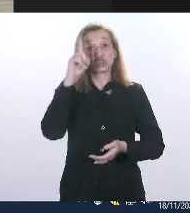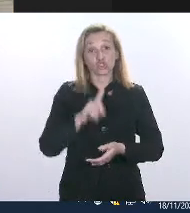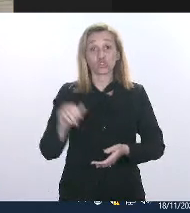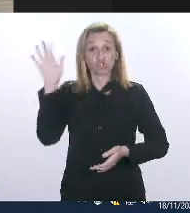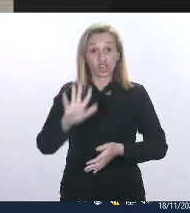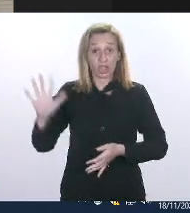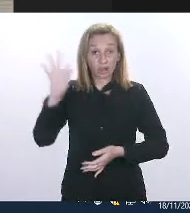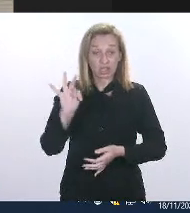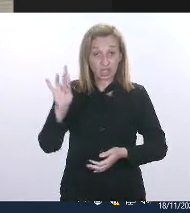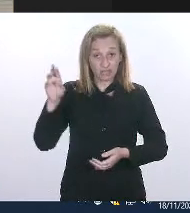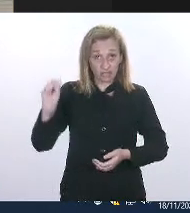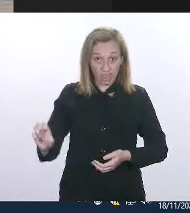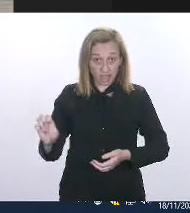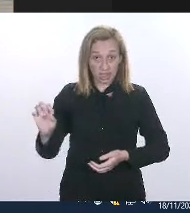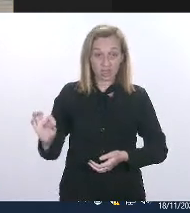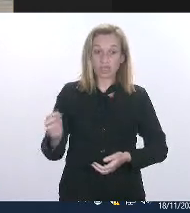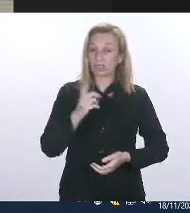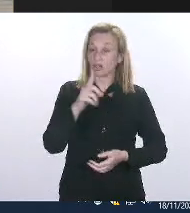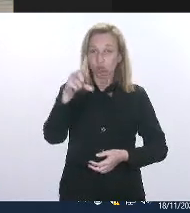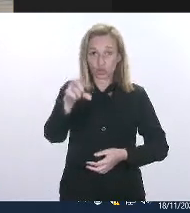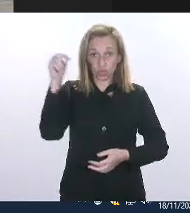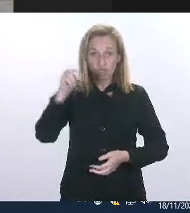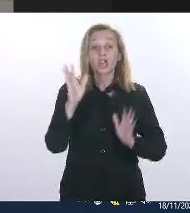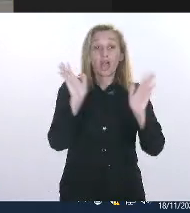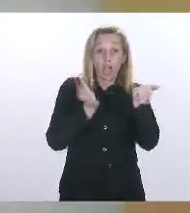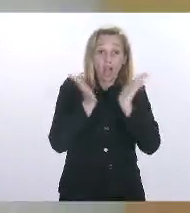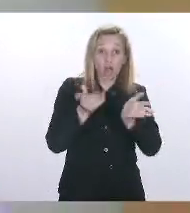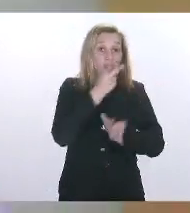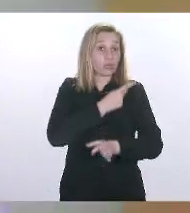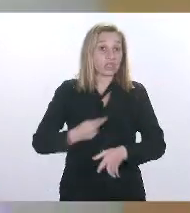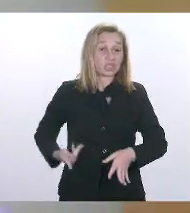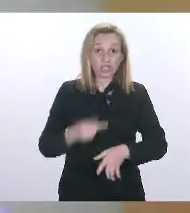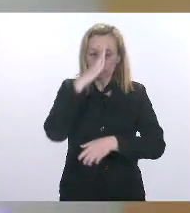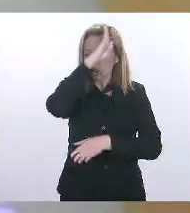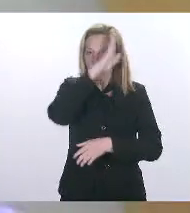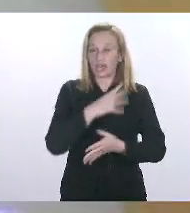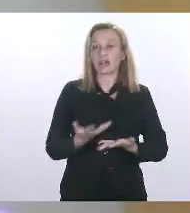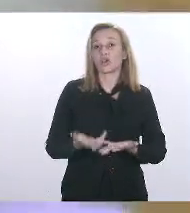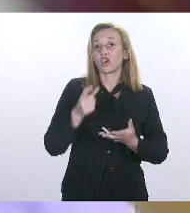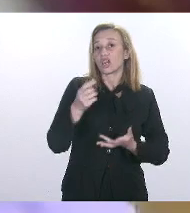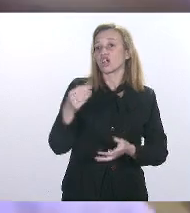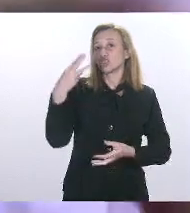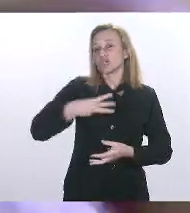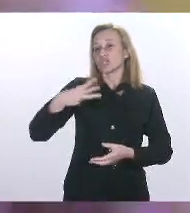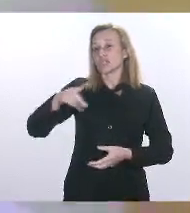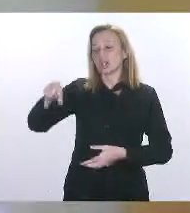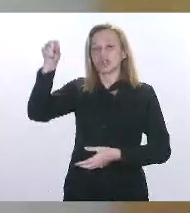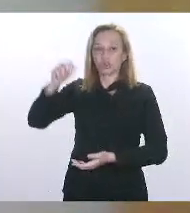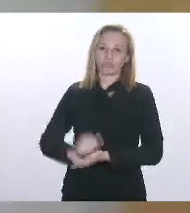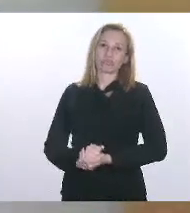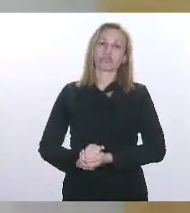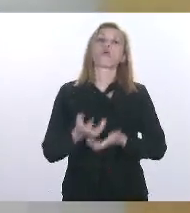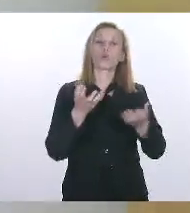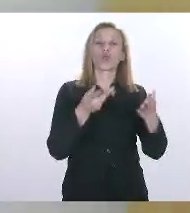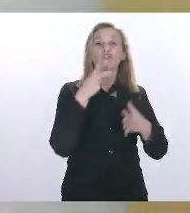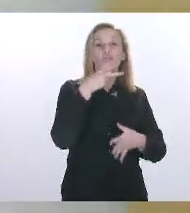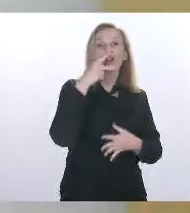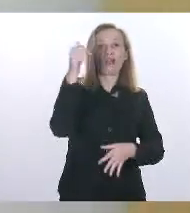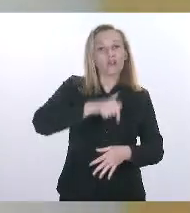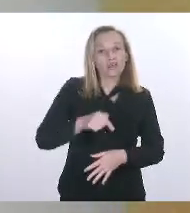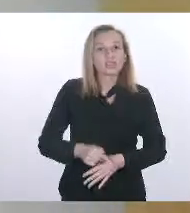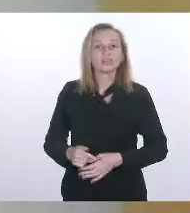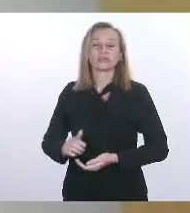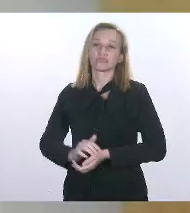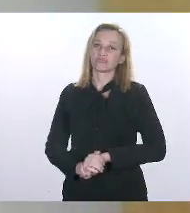Cefet, eleito Maurício Mota, não foi nomeado, e agora o presidente Bolsonaro designa o terceiro interventor. Eu quero aqui manifestar a minha